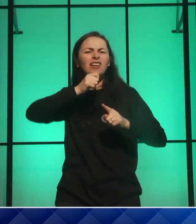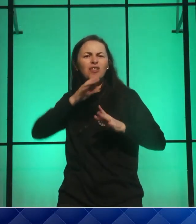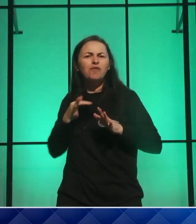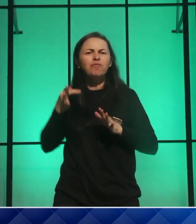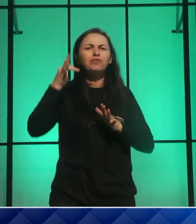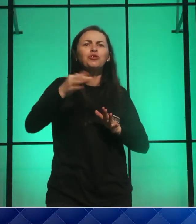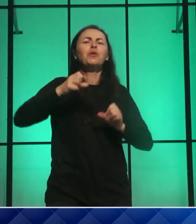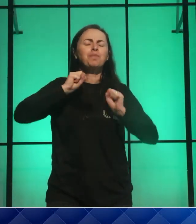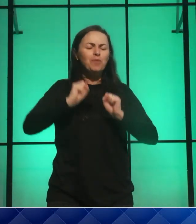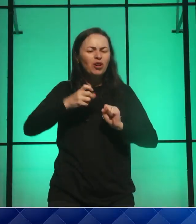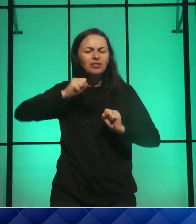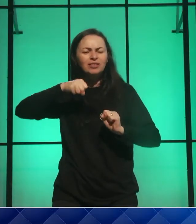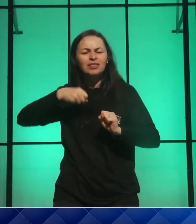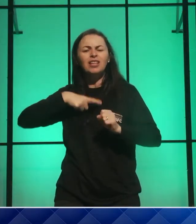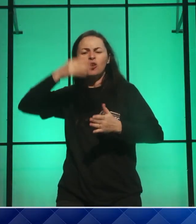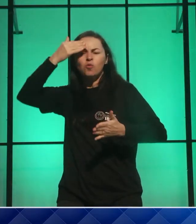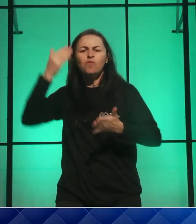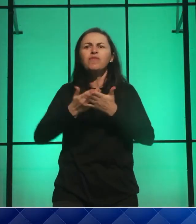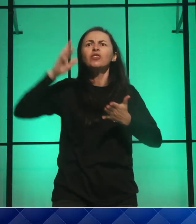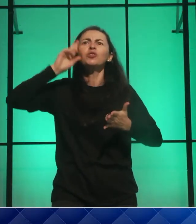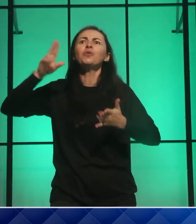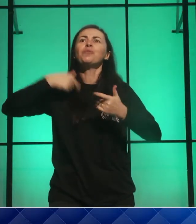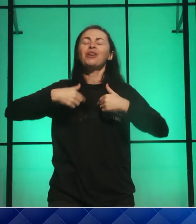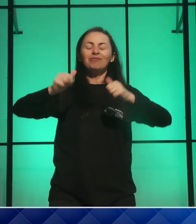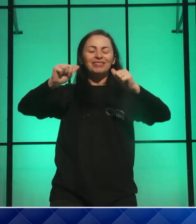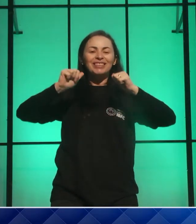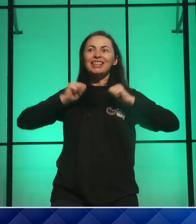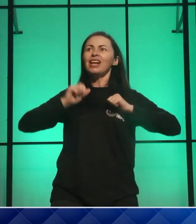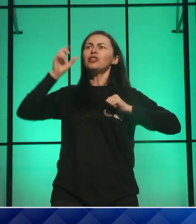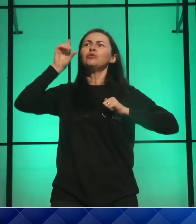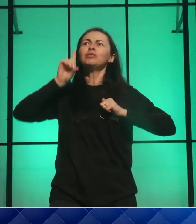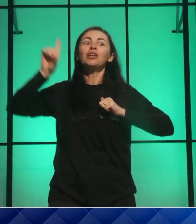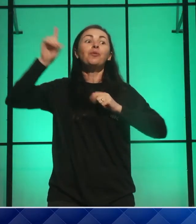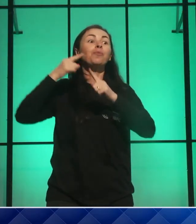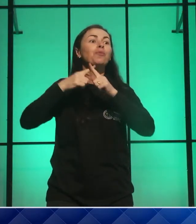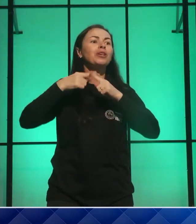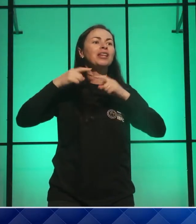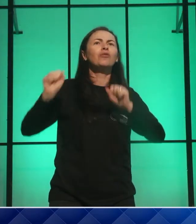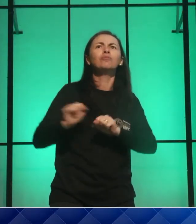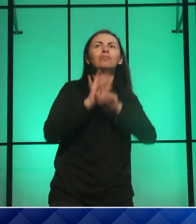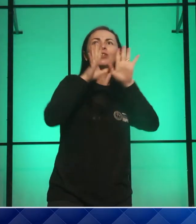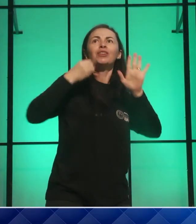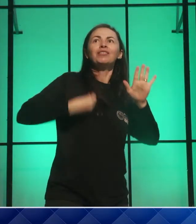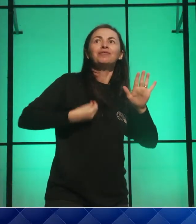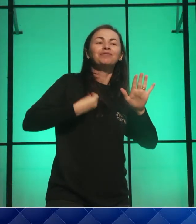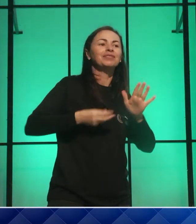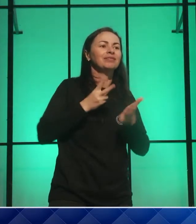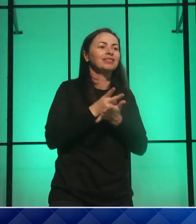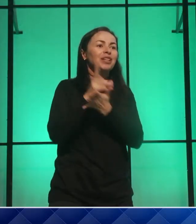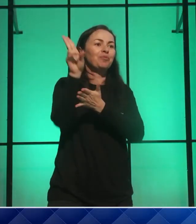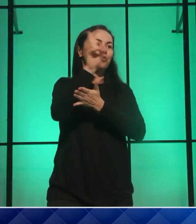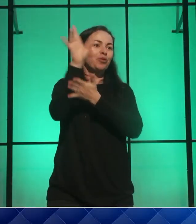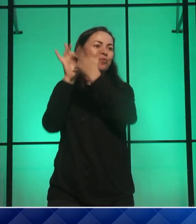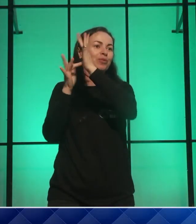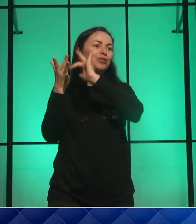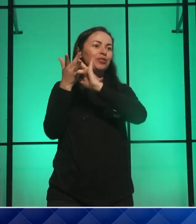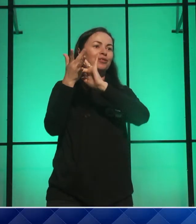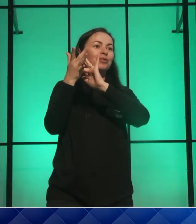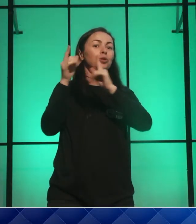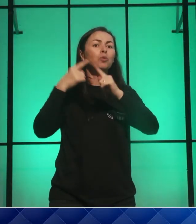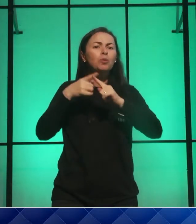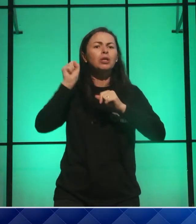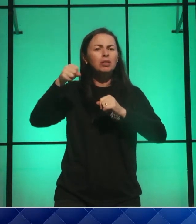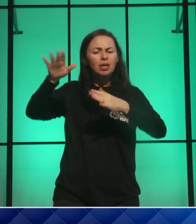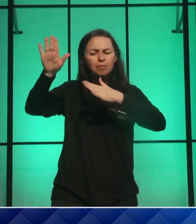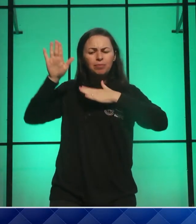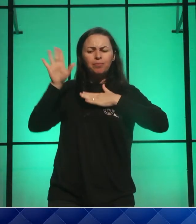pena confiar no Senhor, descansar no Senhor e viver uma vida que glorifique o Seu nome. É promessa do Senhor quando